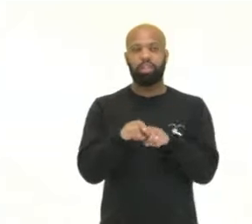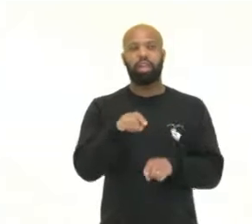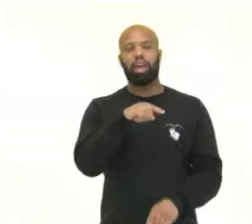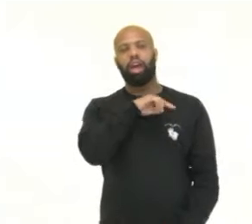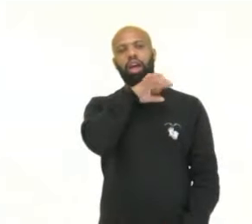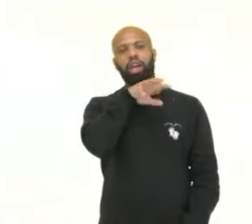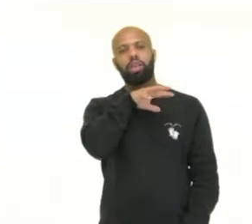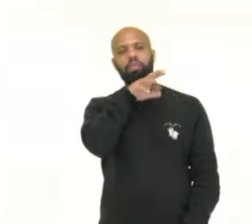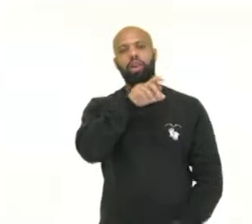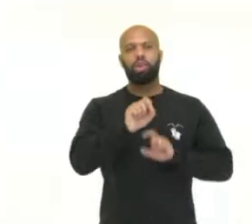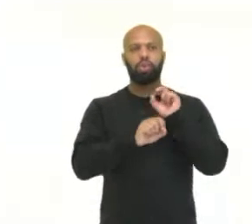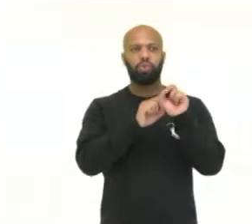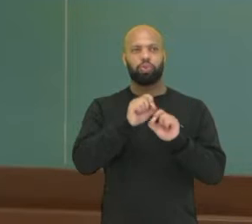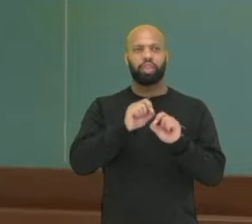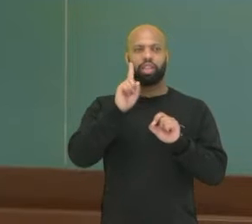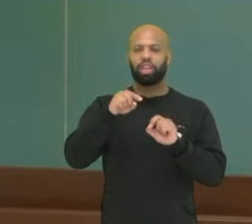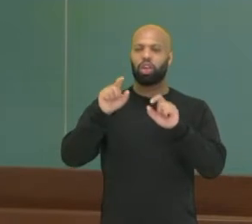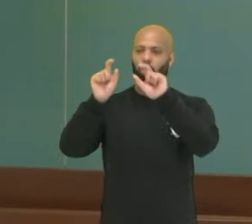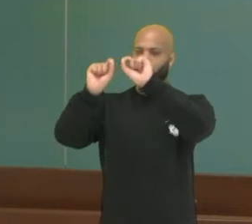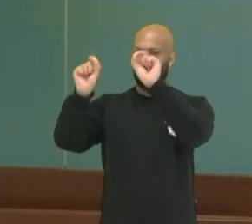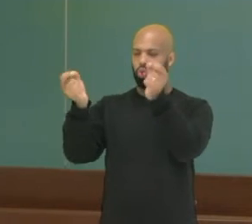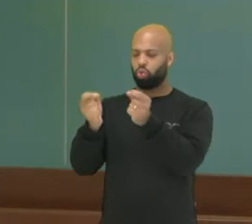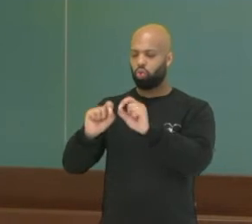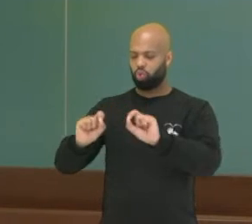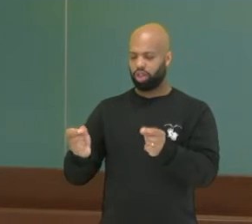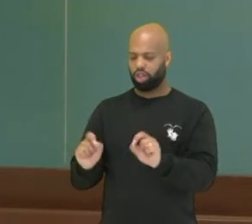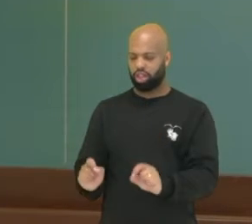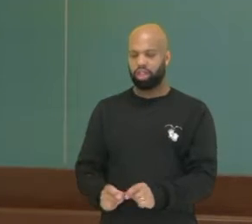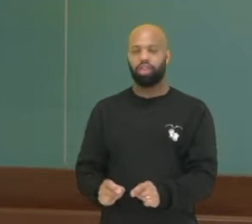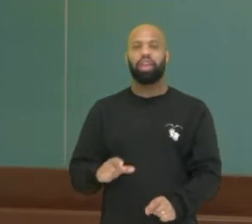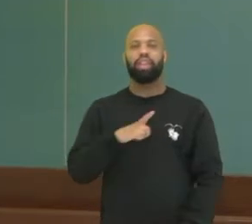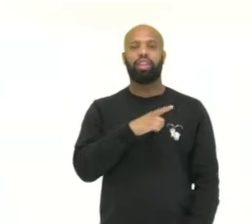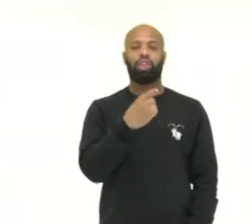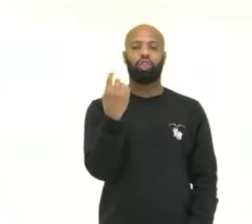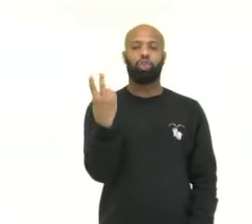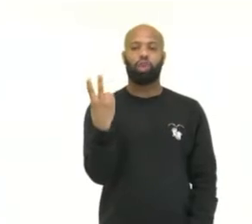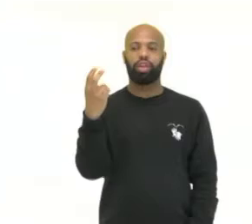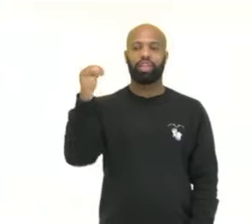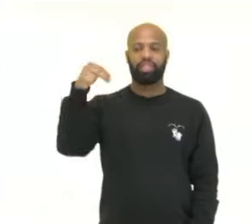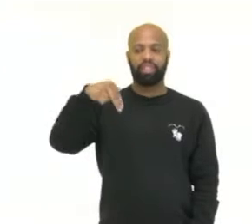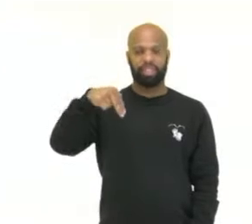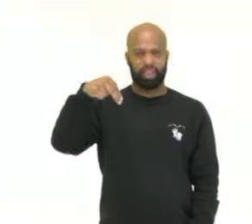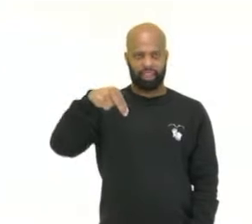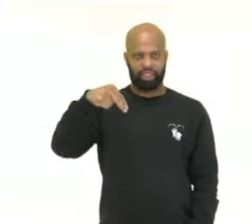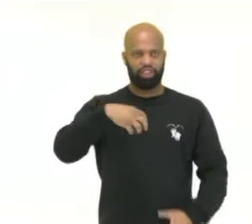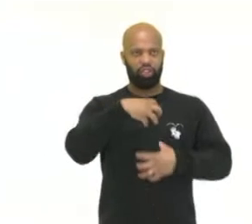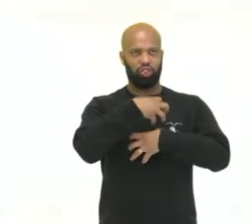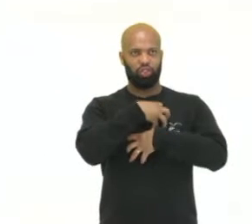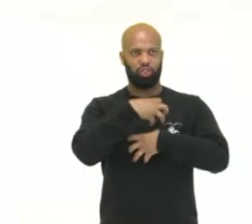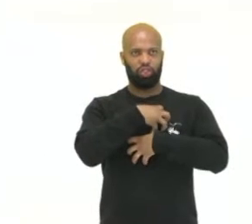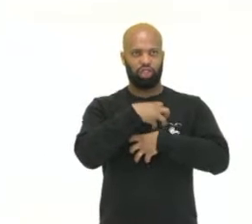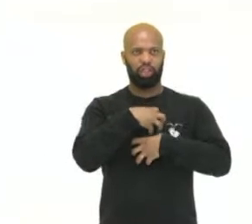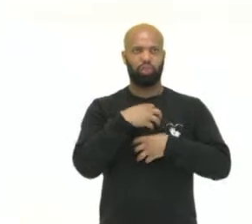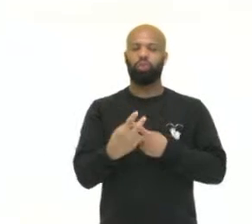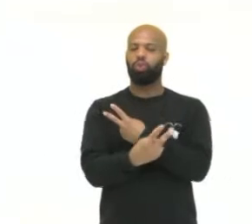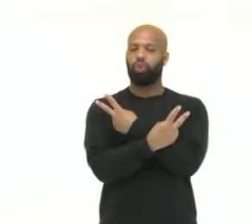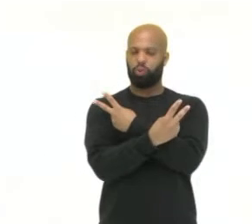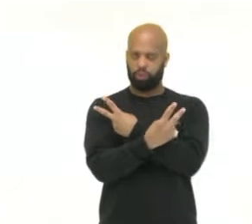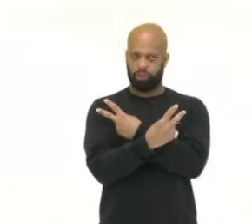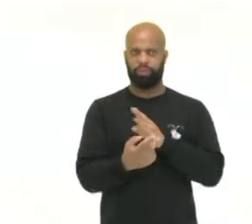organismos diploides, ok? De duas, ou chamamos também de